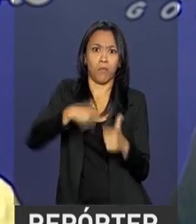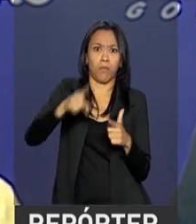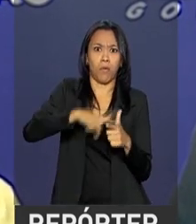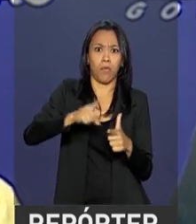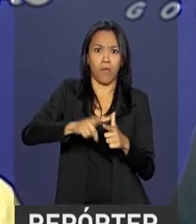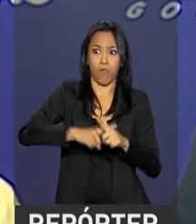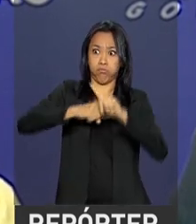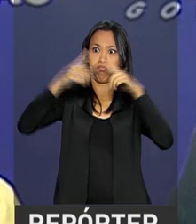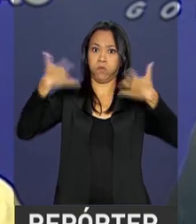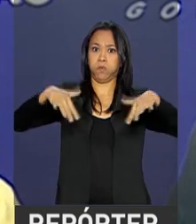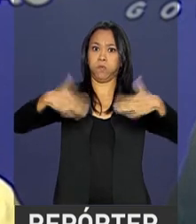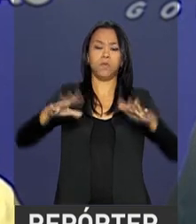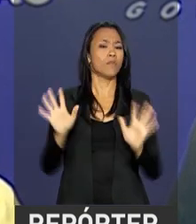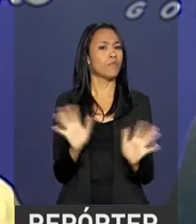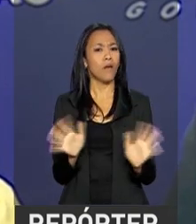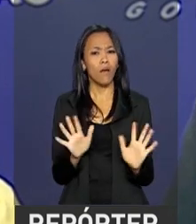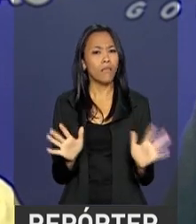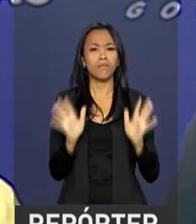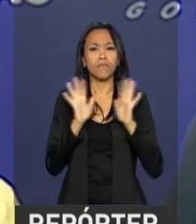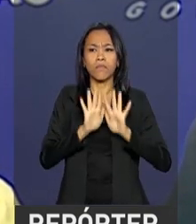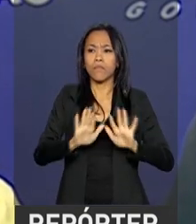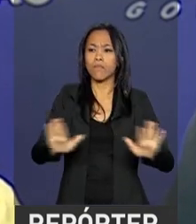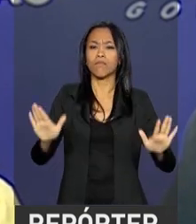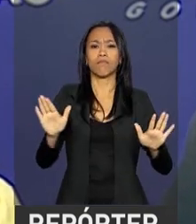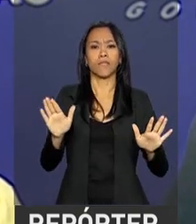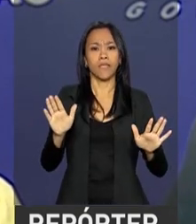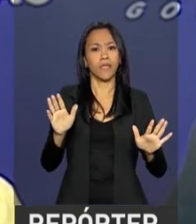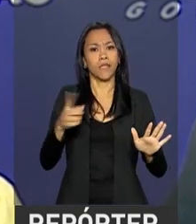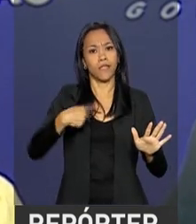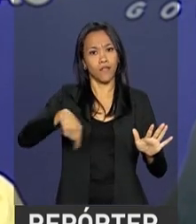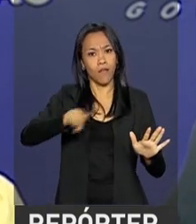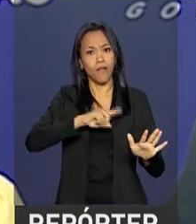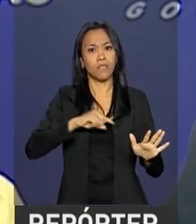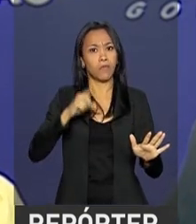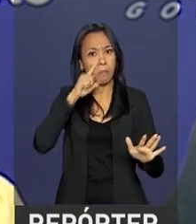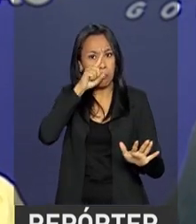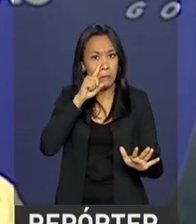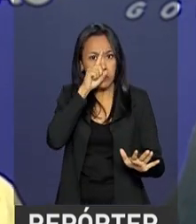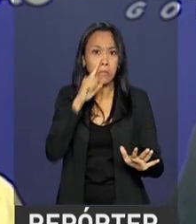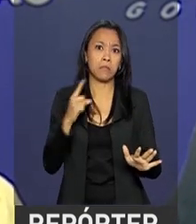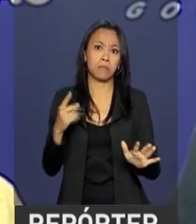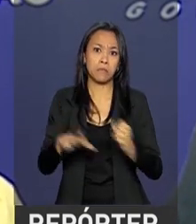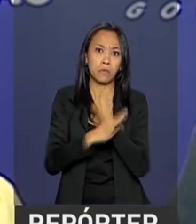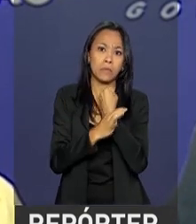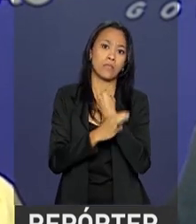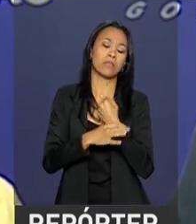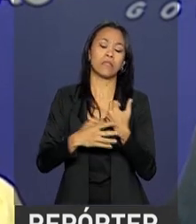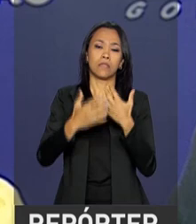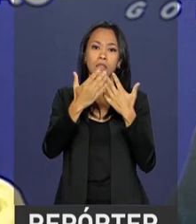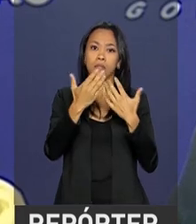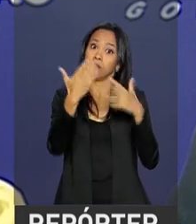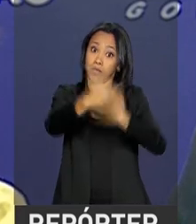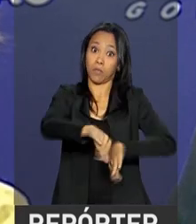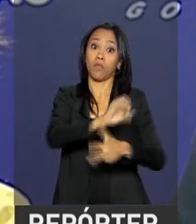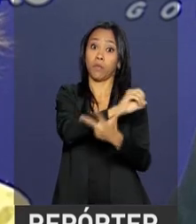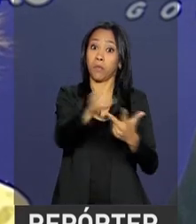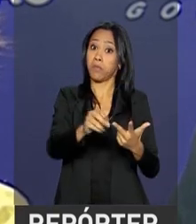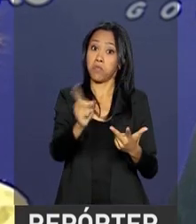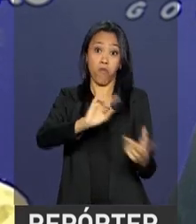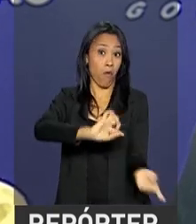nenhuma que possa dizer que tenha colocado em risco a segurança do exame muito pelo contrário